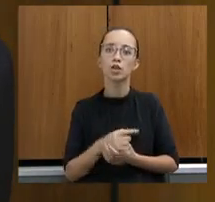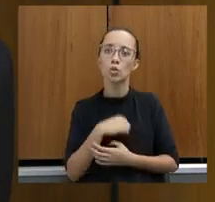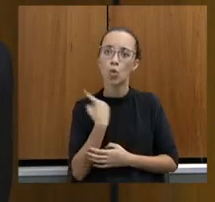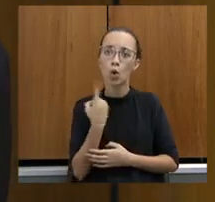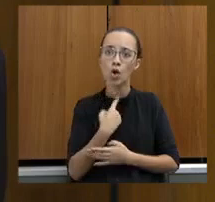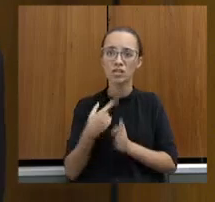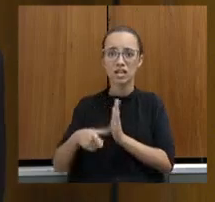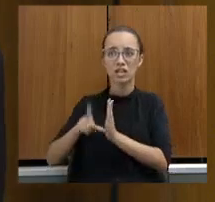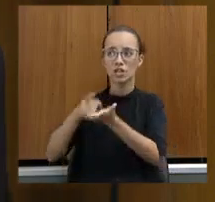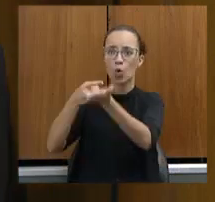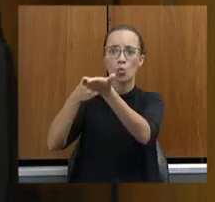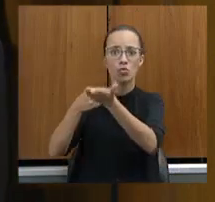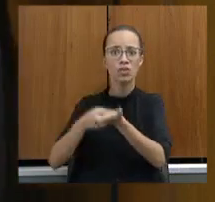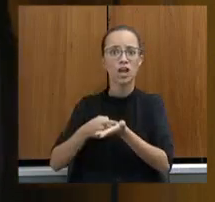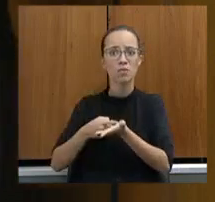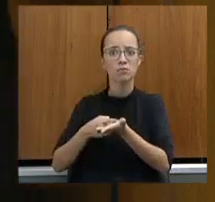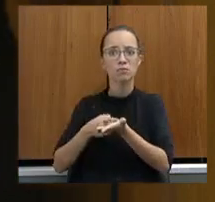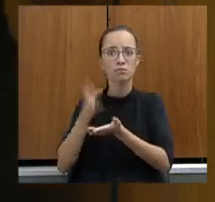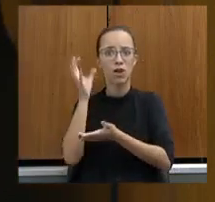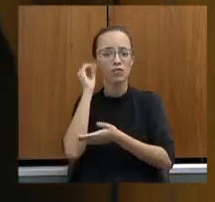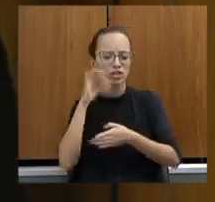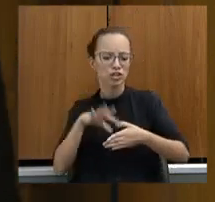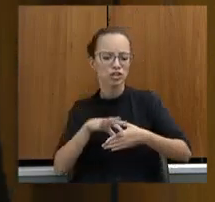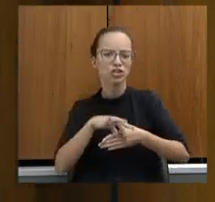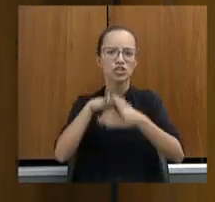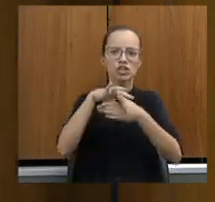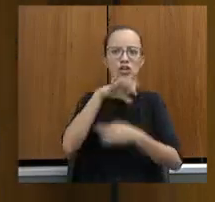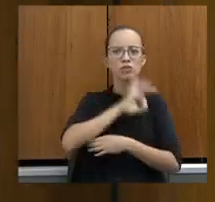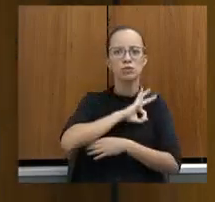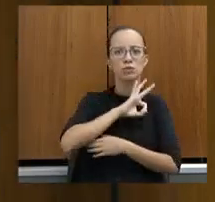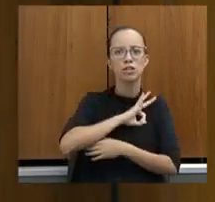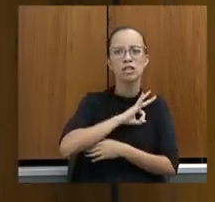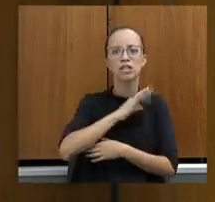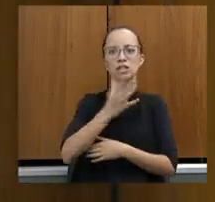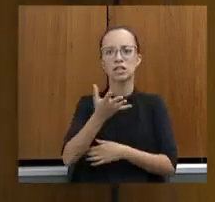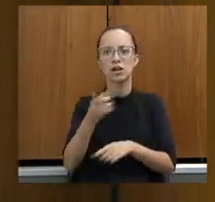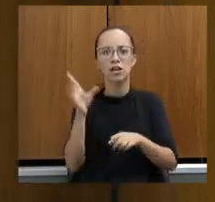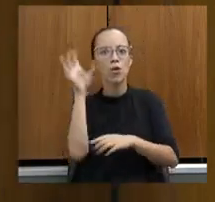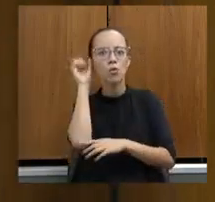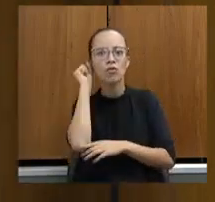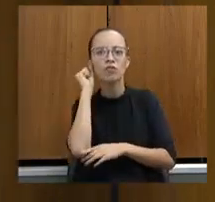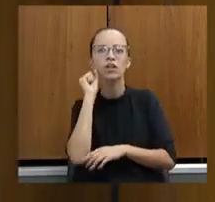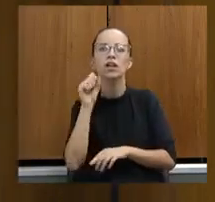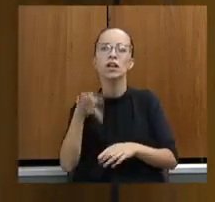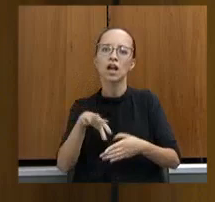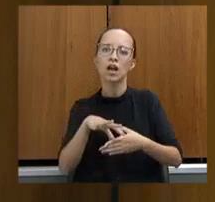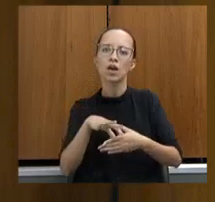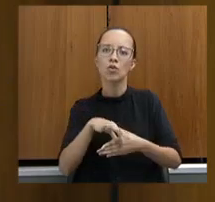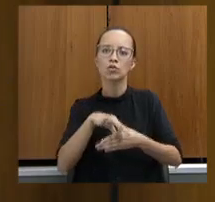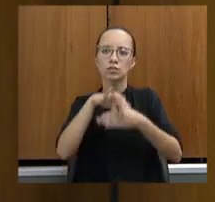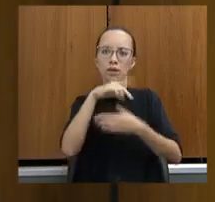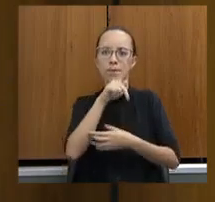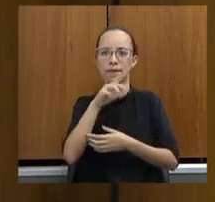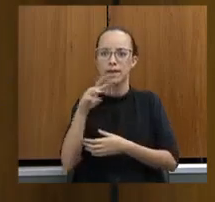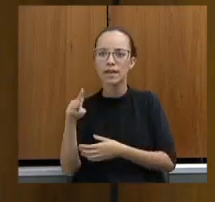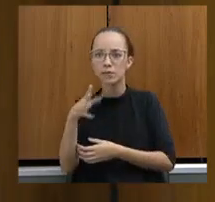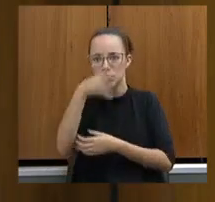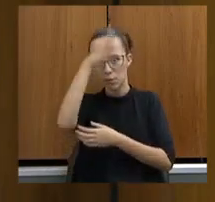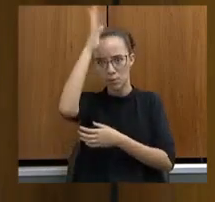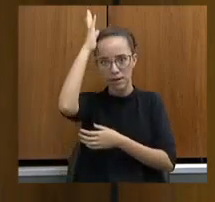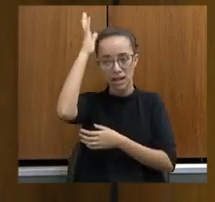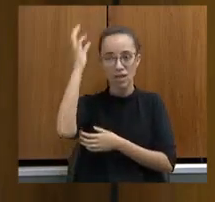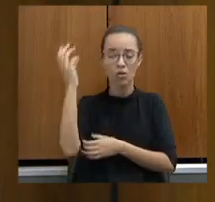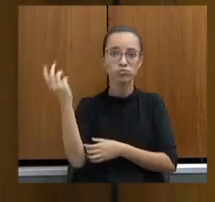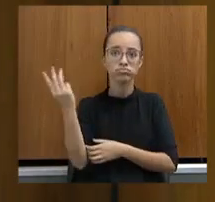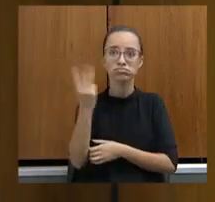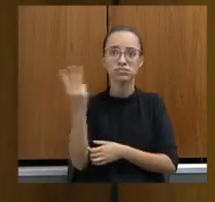para ouvir chefe de polícia ouvir o comandante da Polícia Militar dos Bombeiros eles